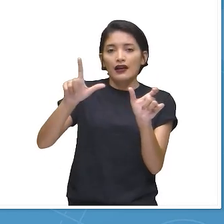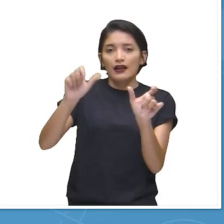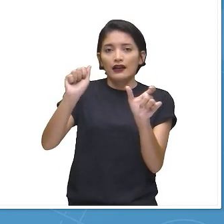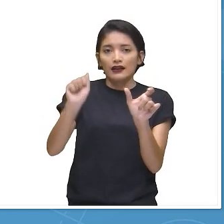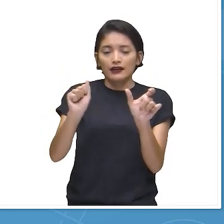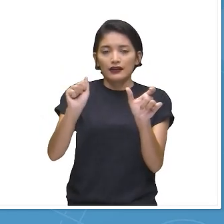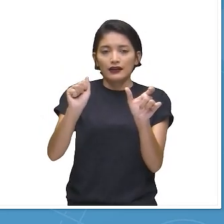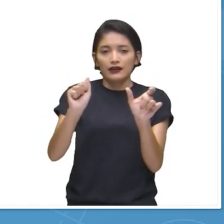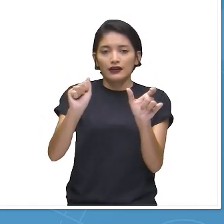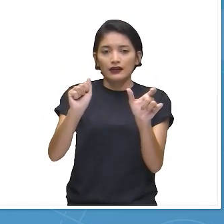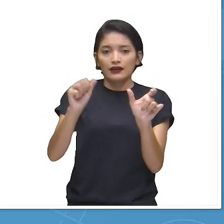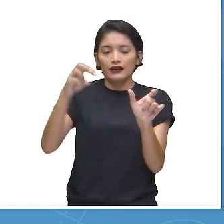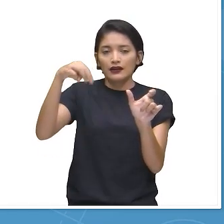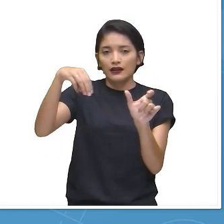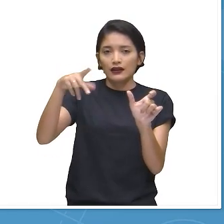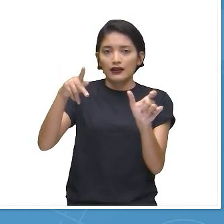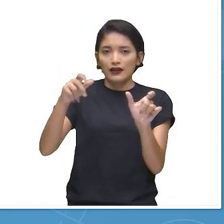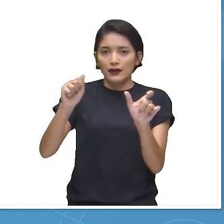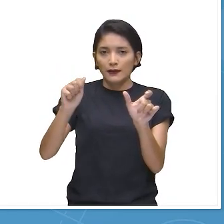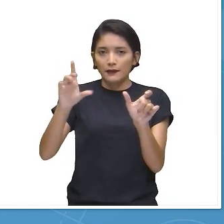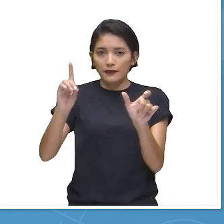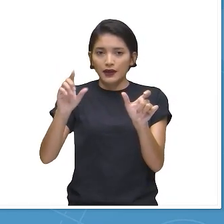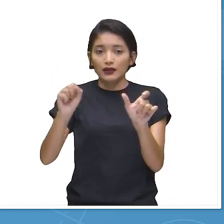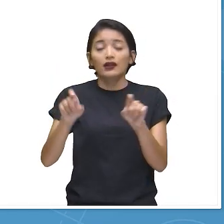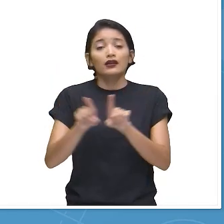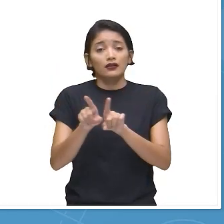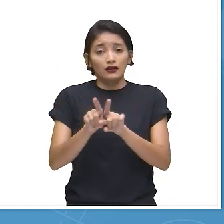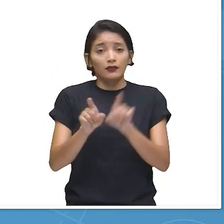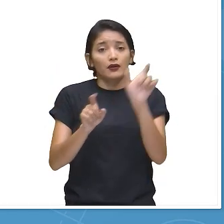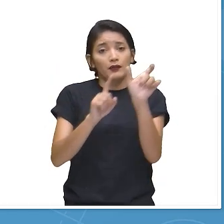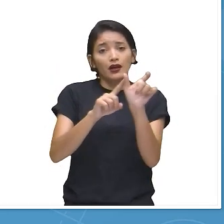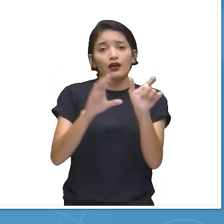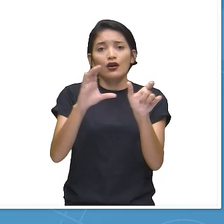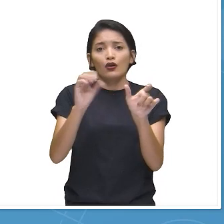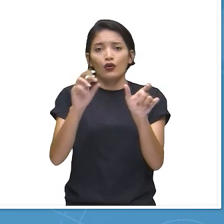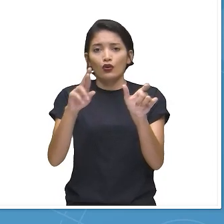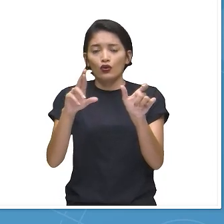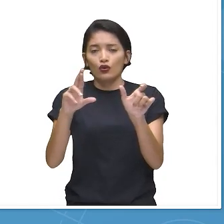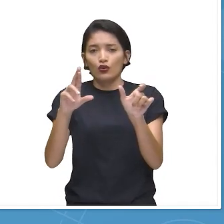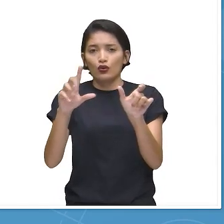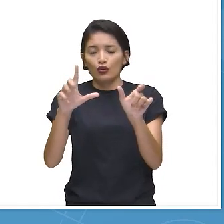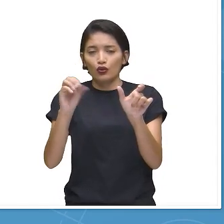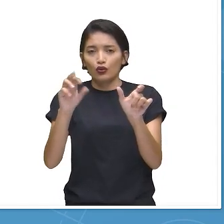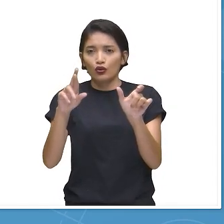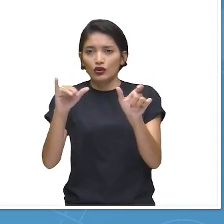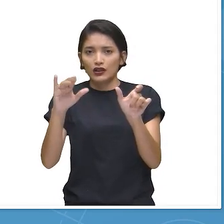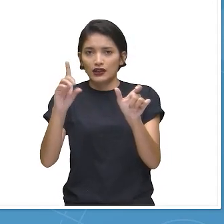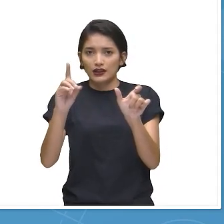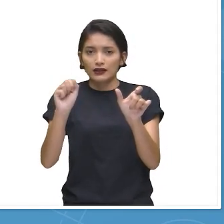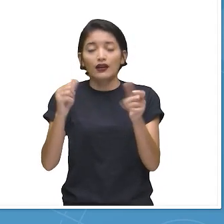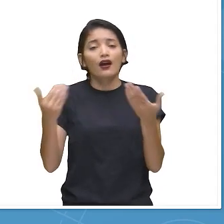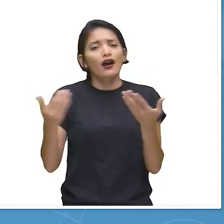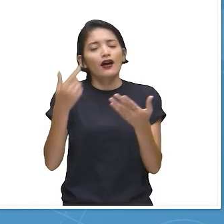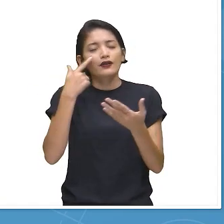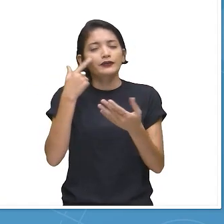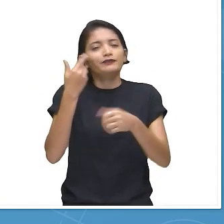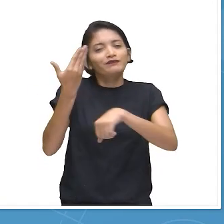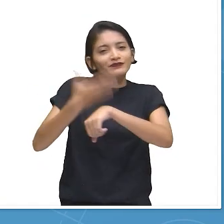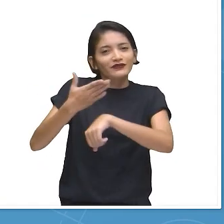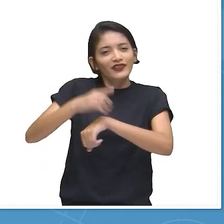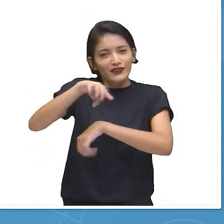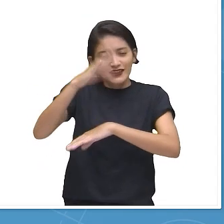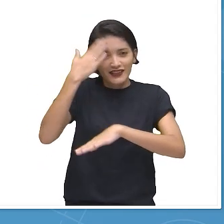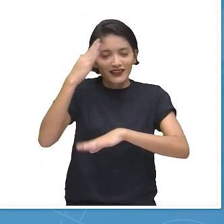aqui trissílaba. Vamos ver uma acolorida, ok? Muito bem, e é fácil contar. Agora vamos praticar, já que você